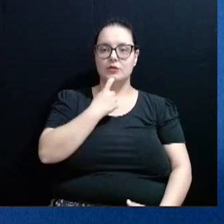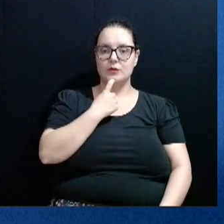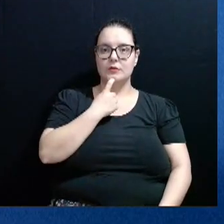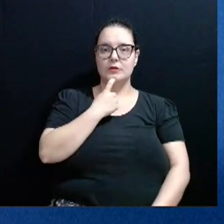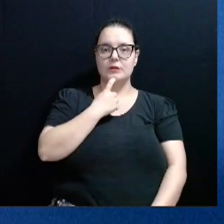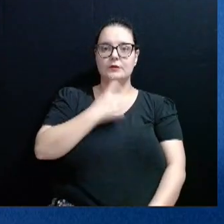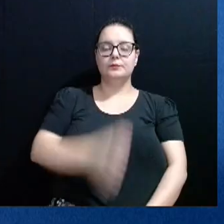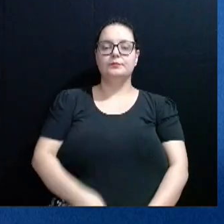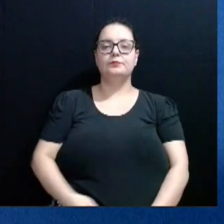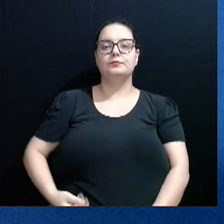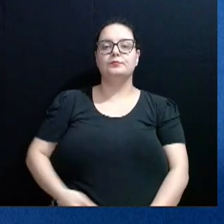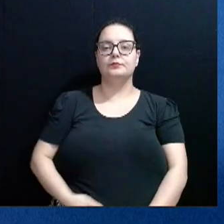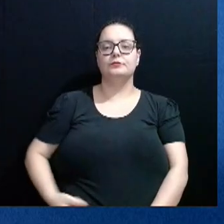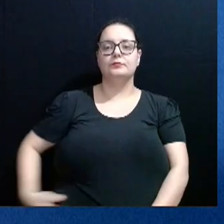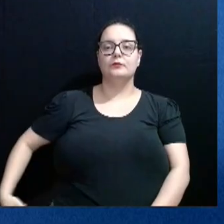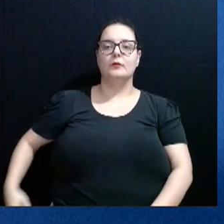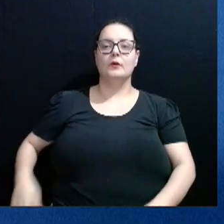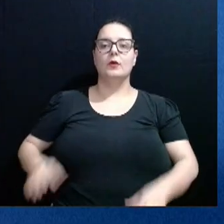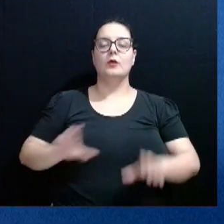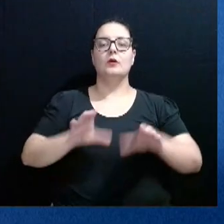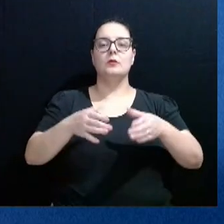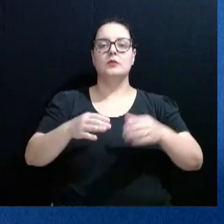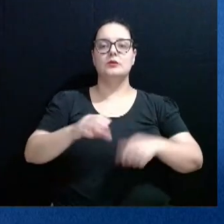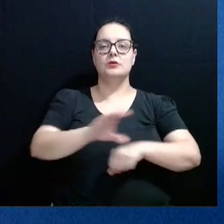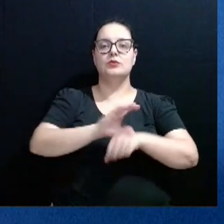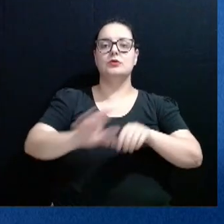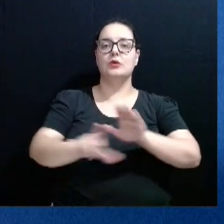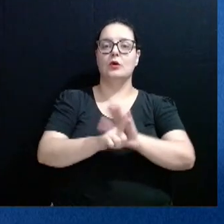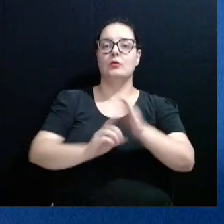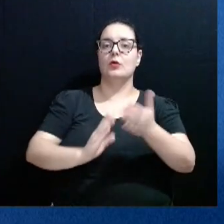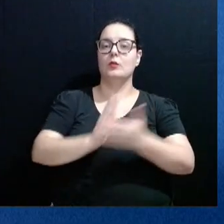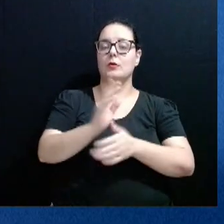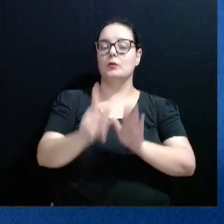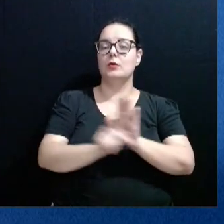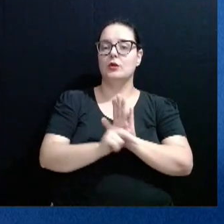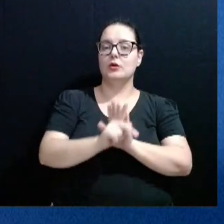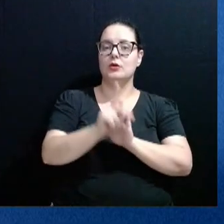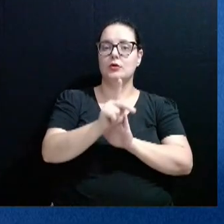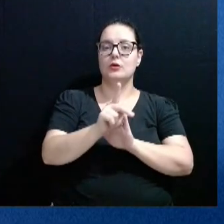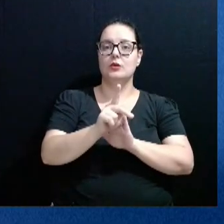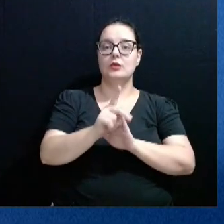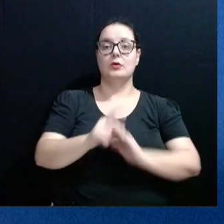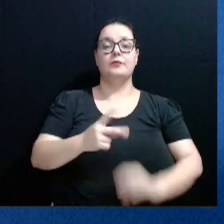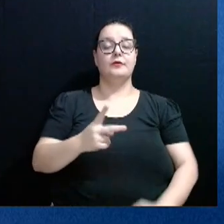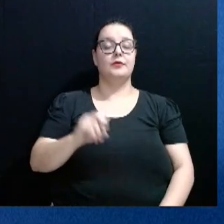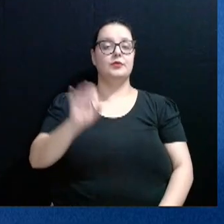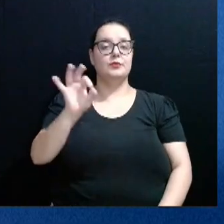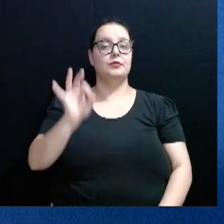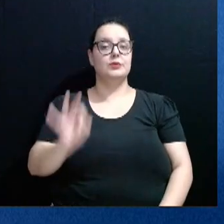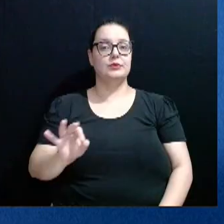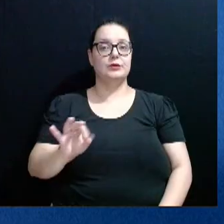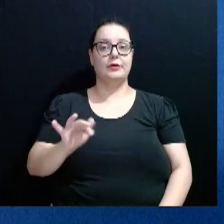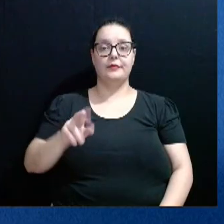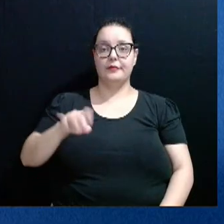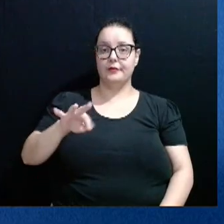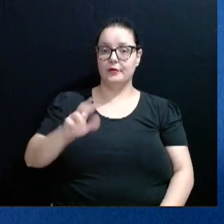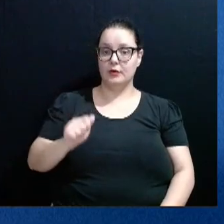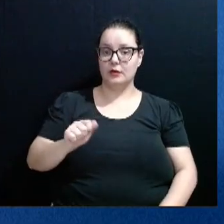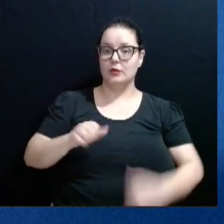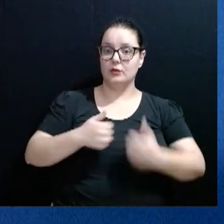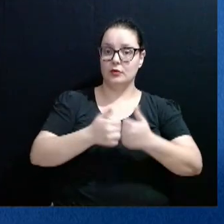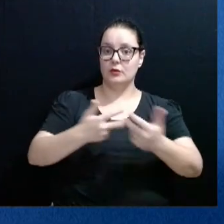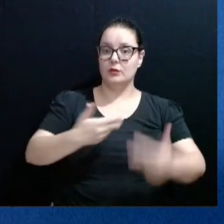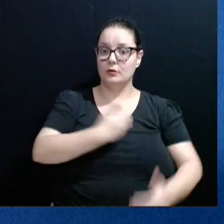de Constituição e Legalidade aprova projeto que prevê 20% da frota do transporte público para